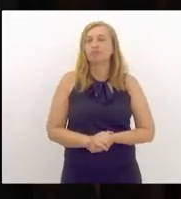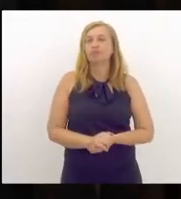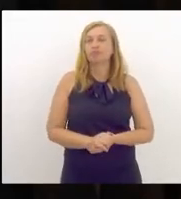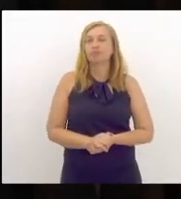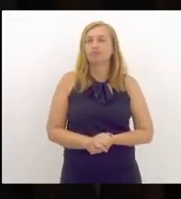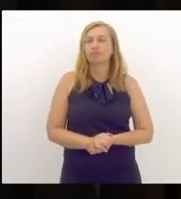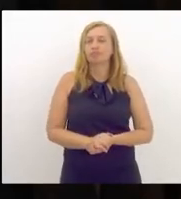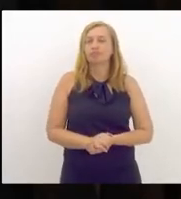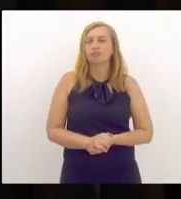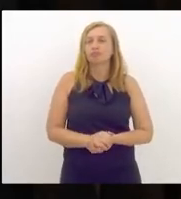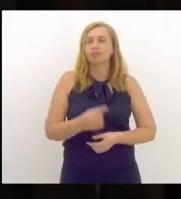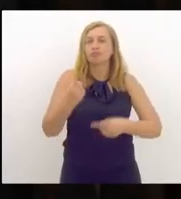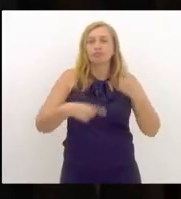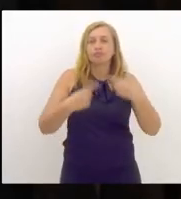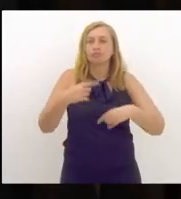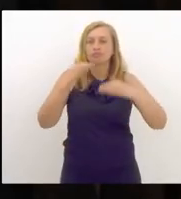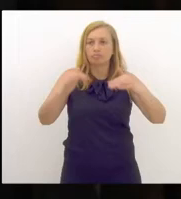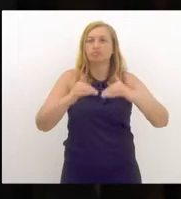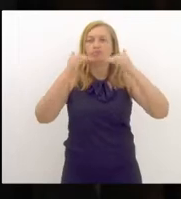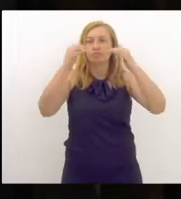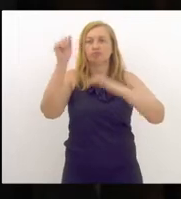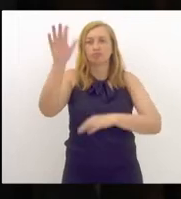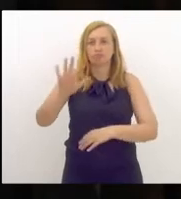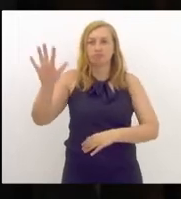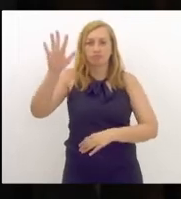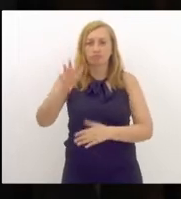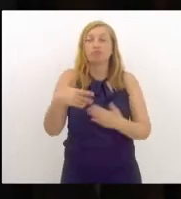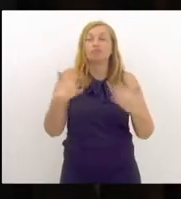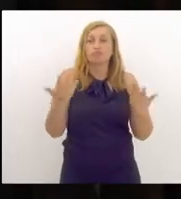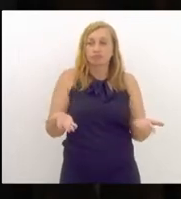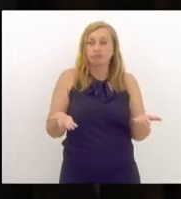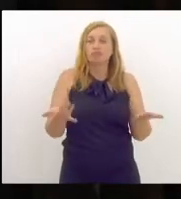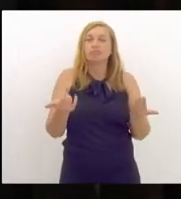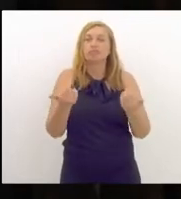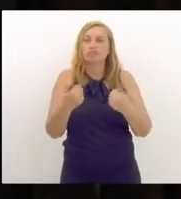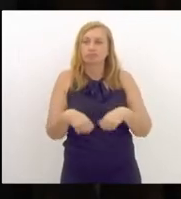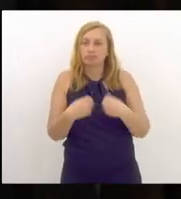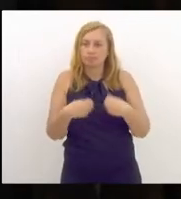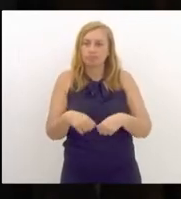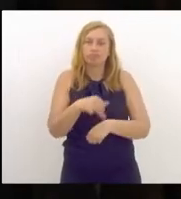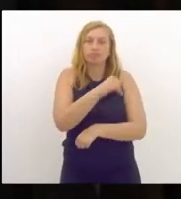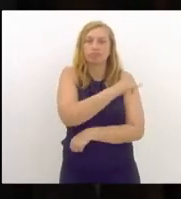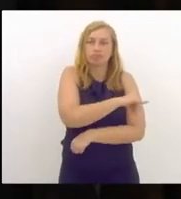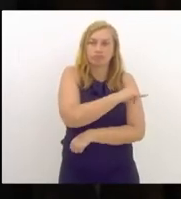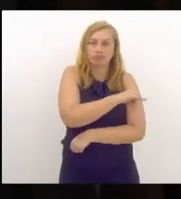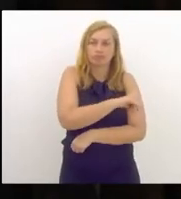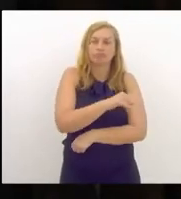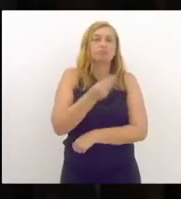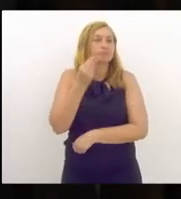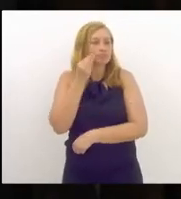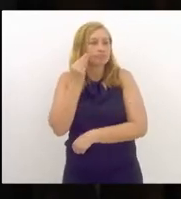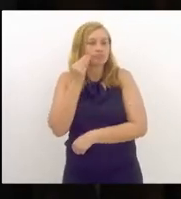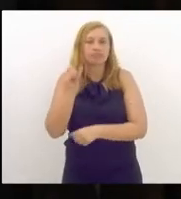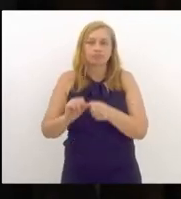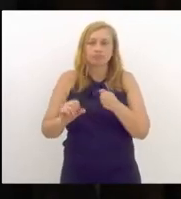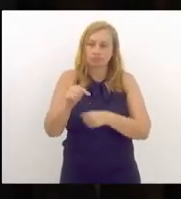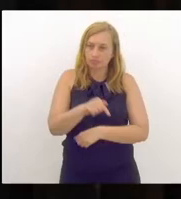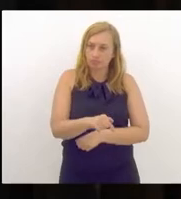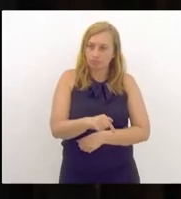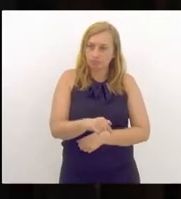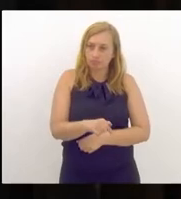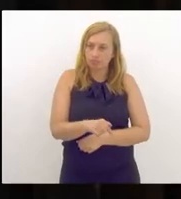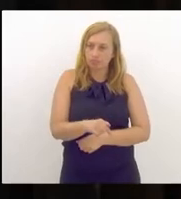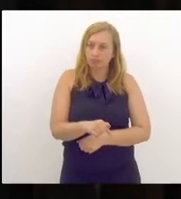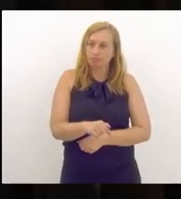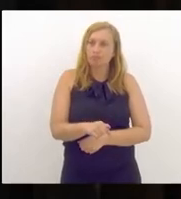discute sobre a galinha nacional então a gente precisa no Rio de Janeiro e Mônica fez isso aqui tem